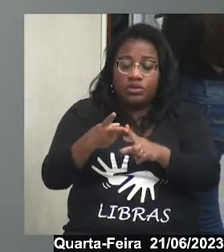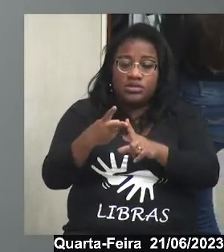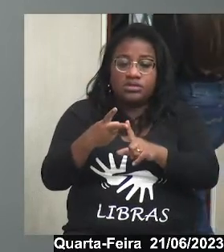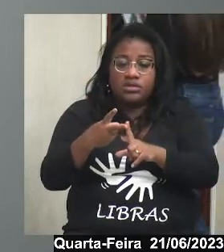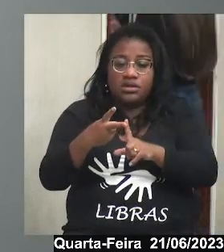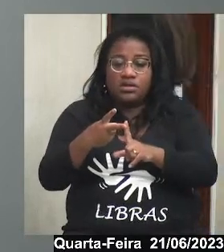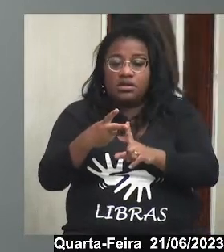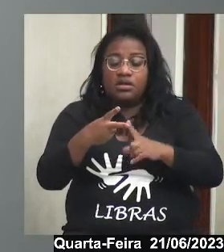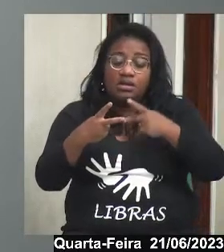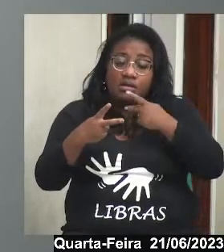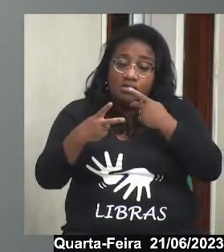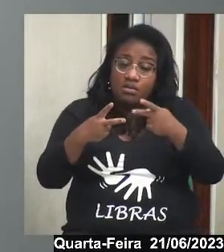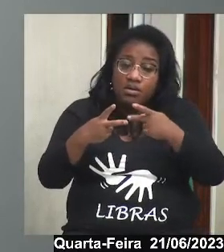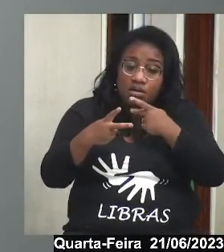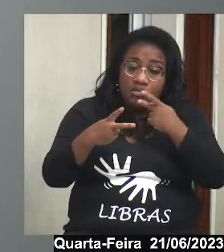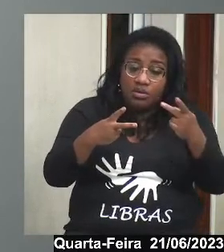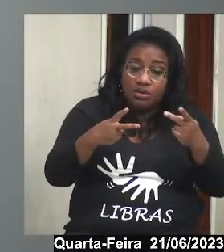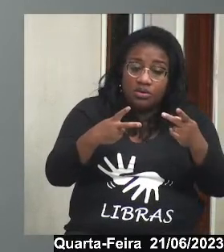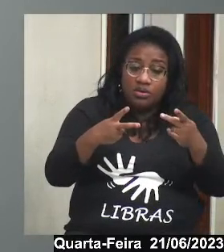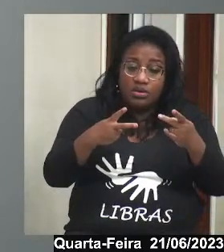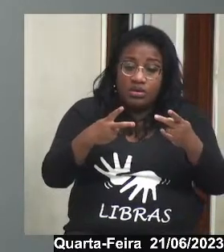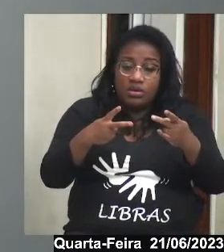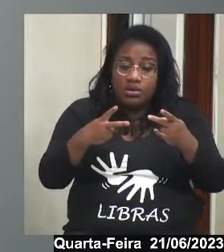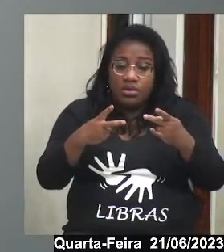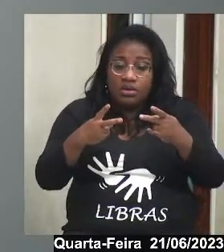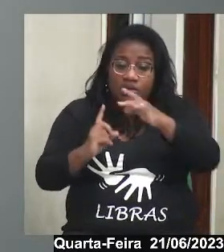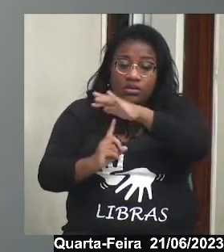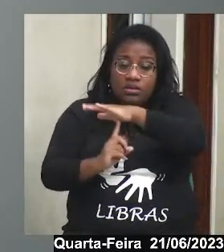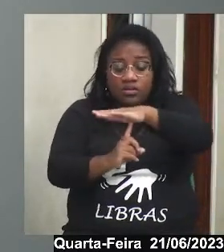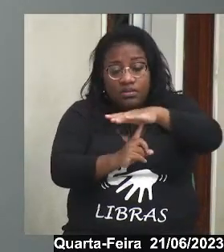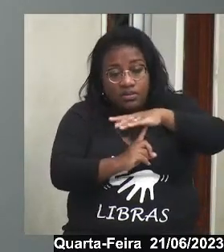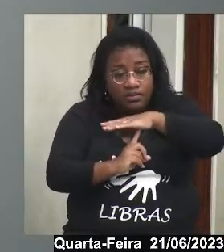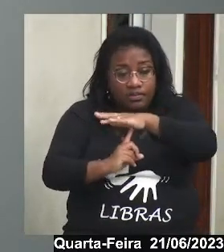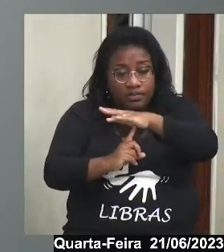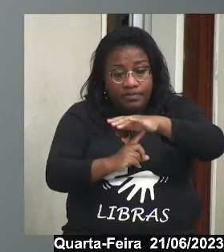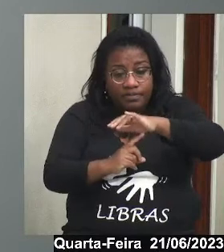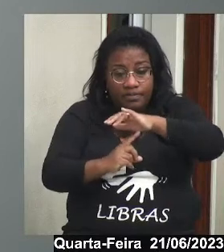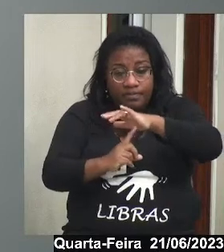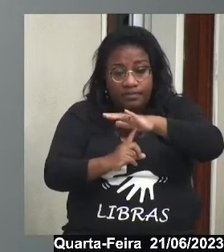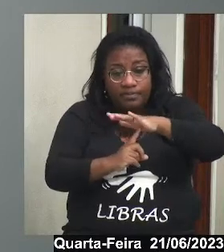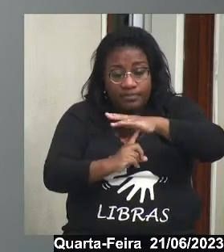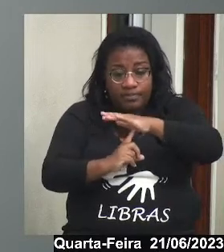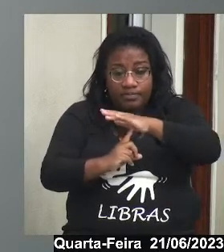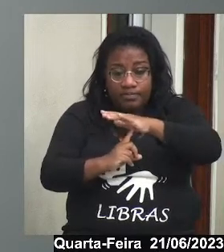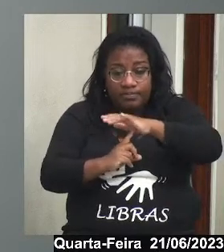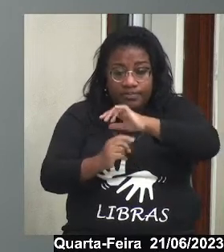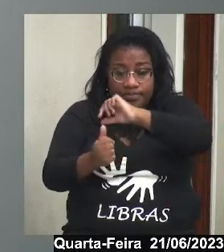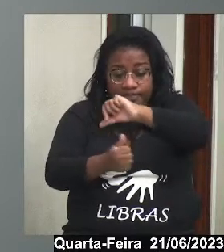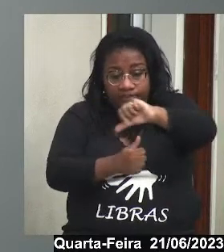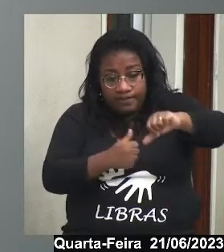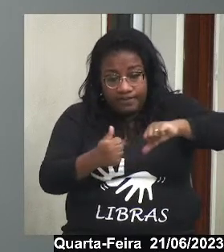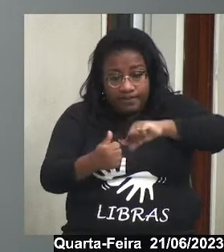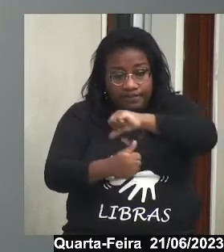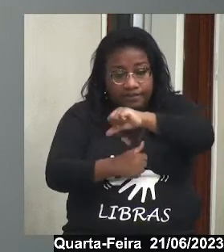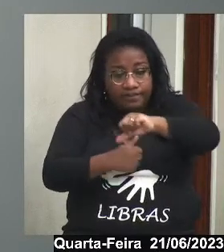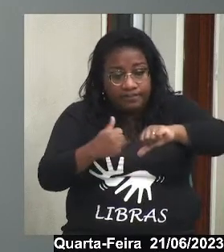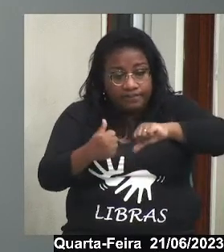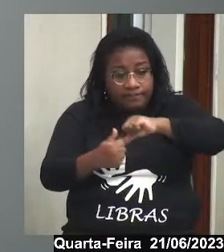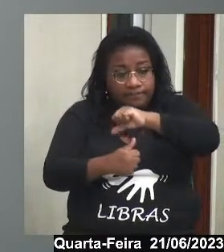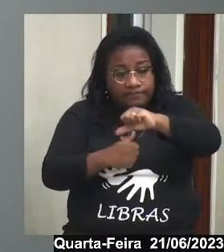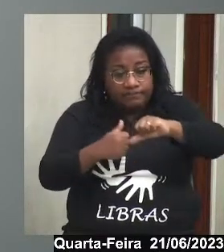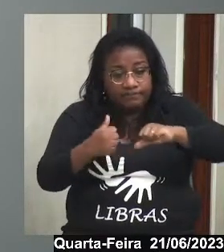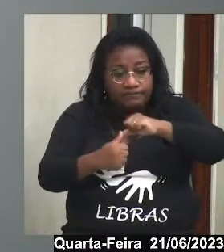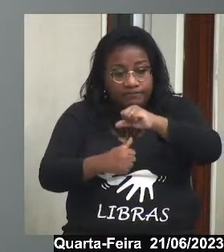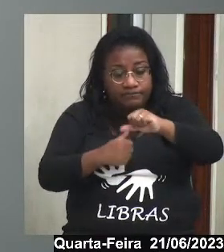ele assumiu o compromisso de que não vai remover nenhuma barraca mais dos seus lugares no centro histórico.